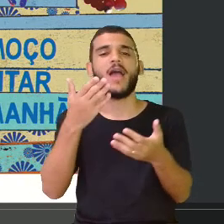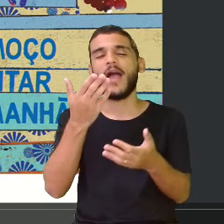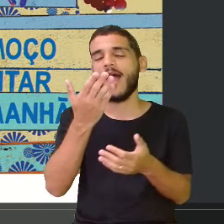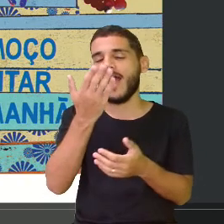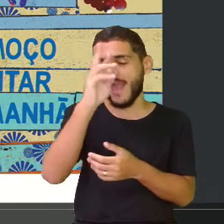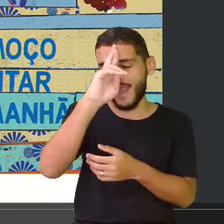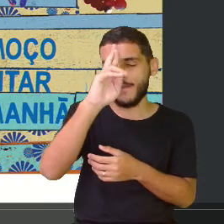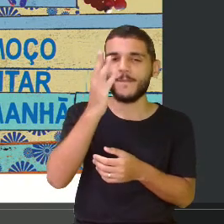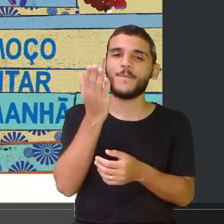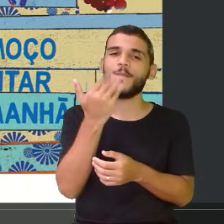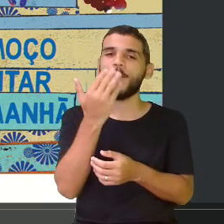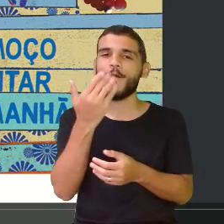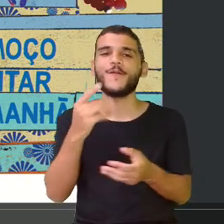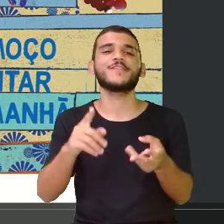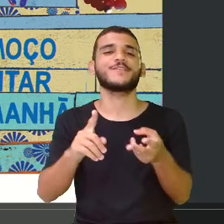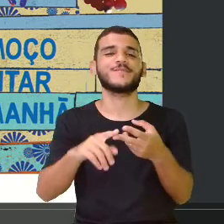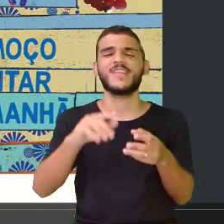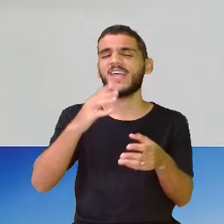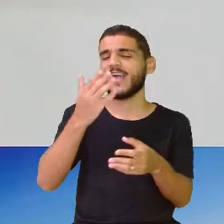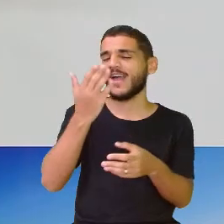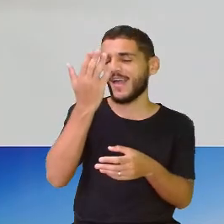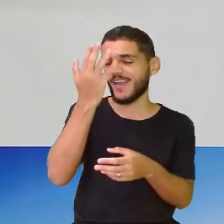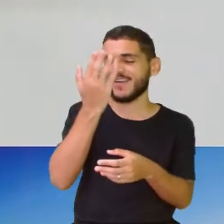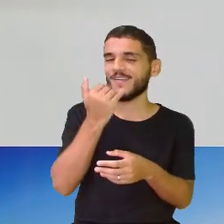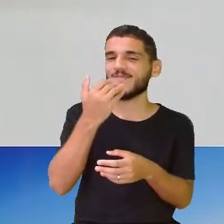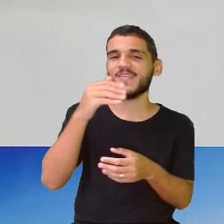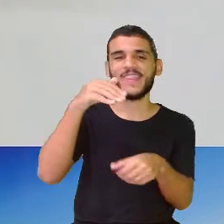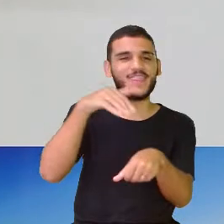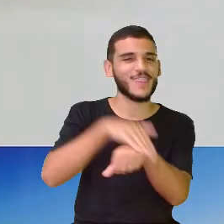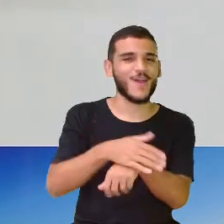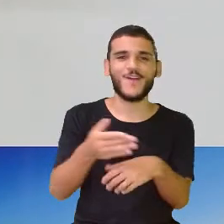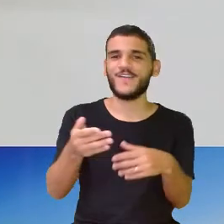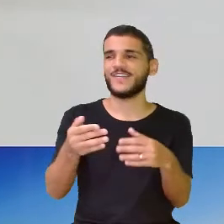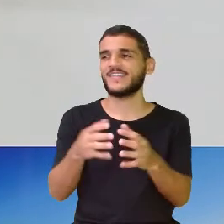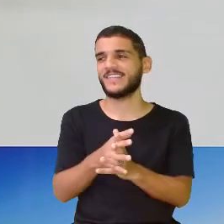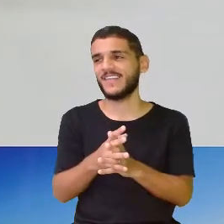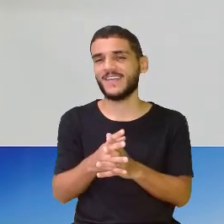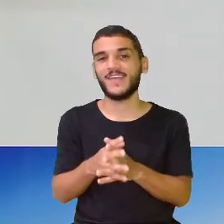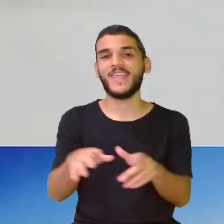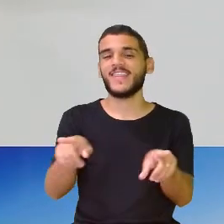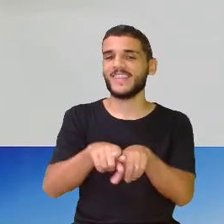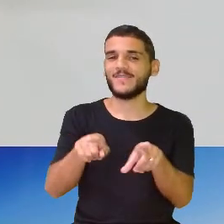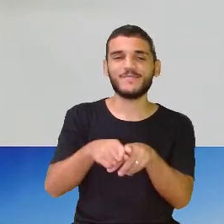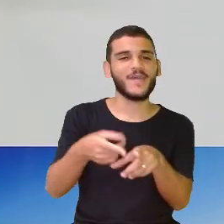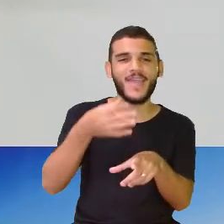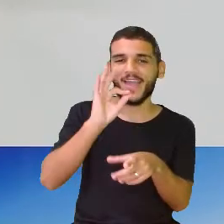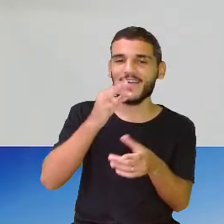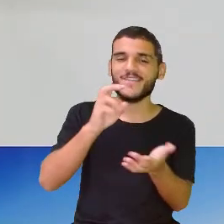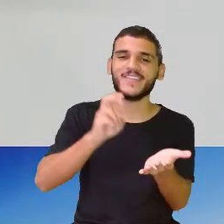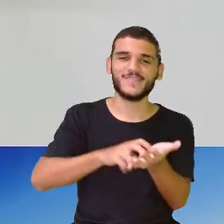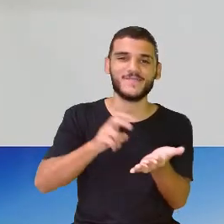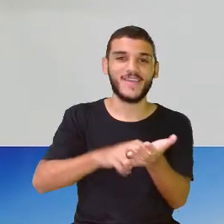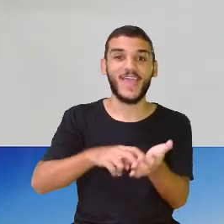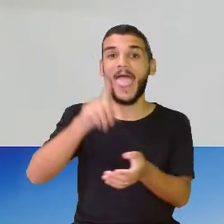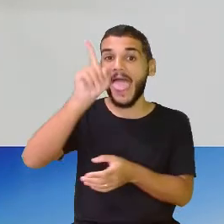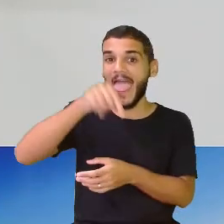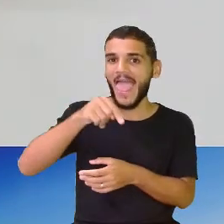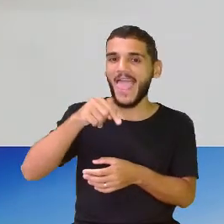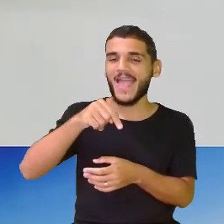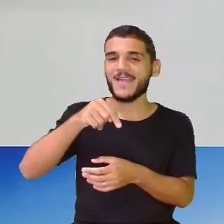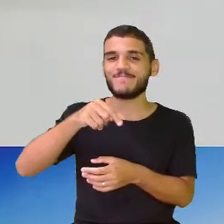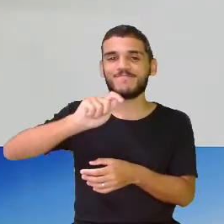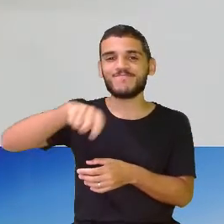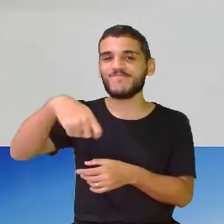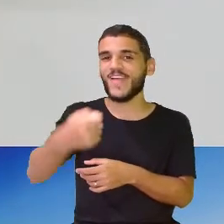da manhã. Essas palavras, elas enchem a barriga da gente e são as palavras preferidas de uma certa pessoa que fica